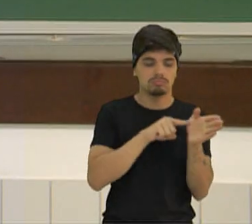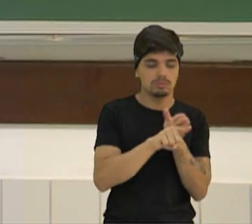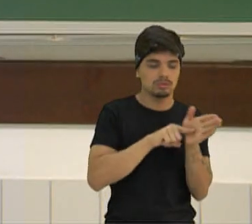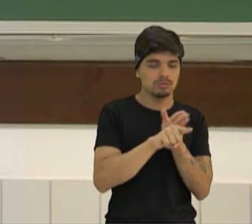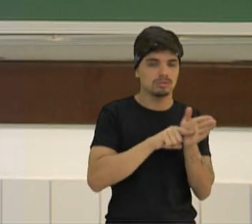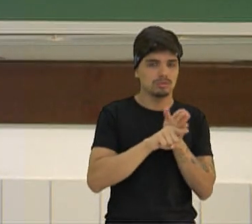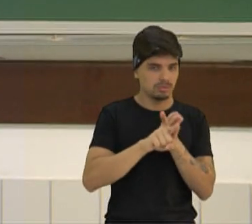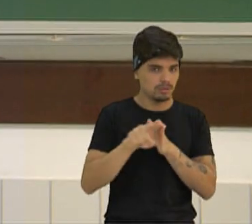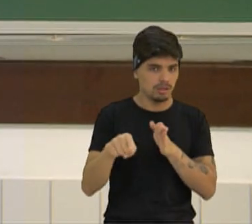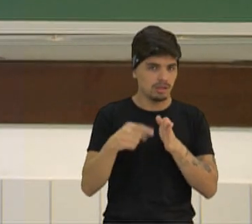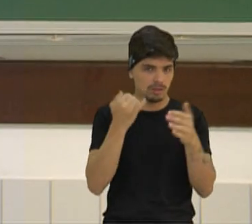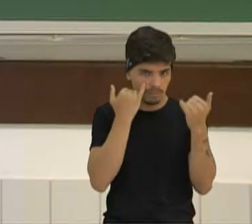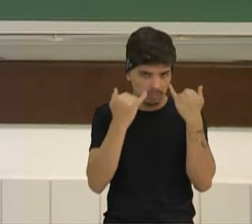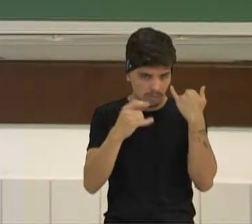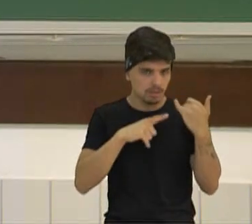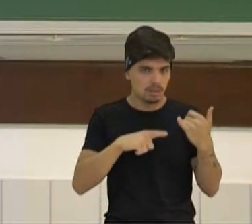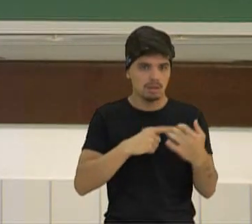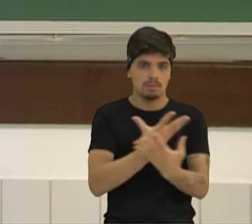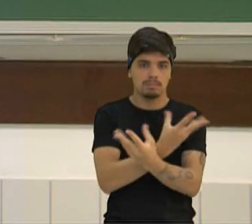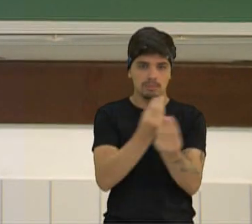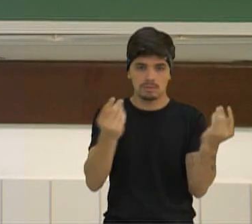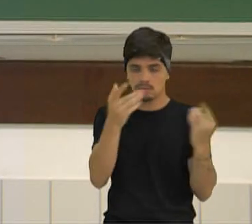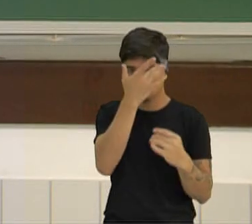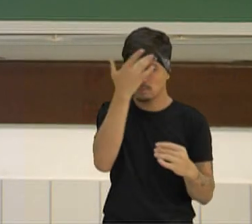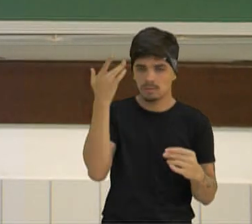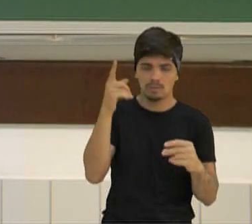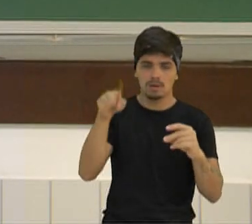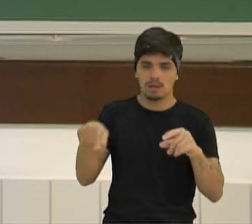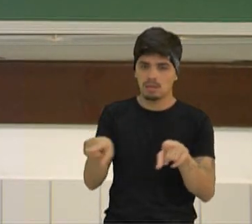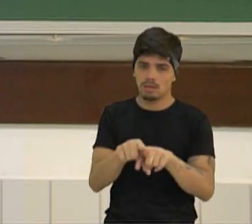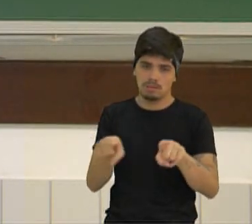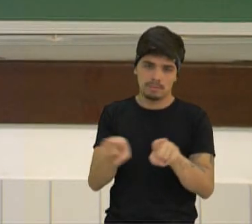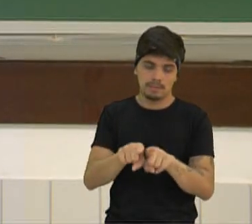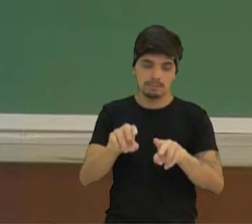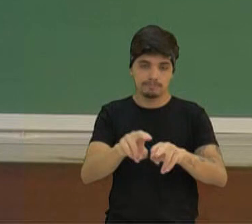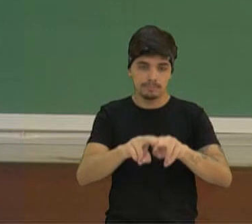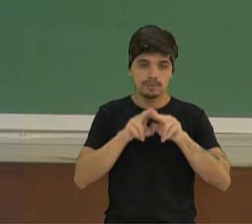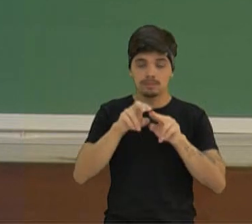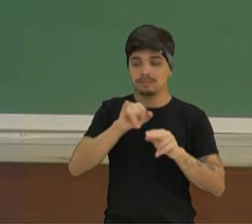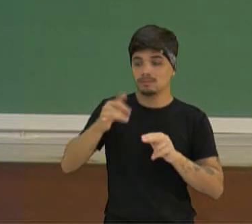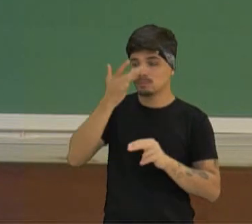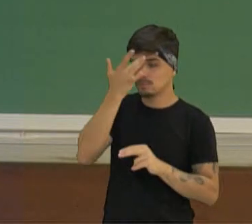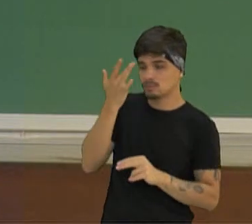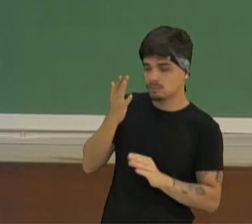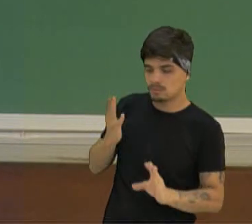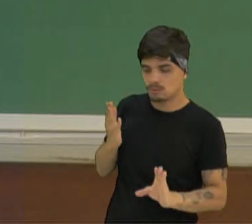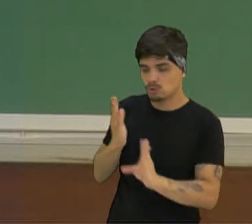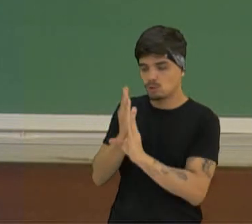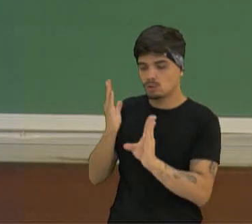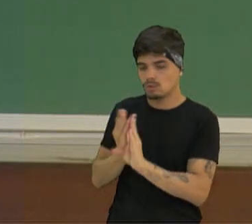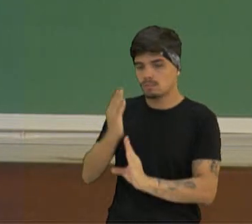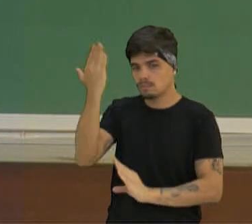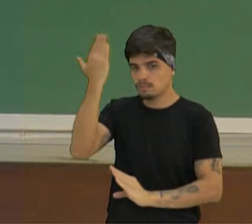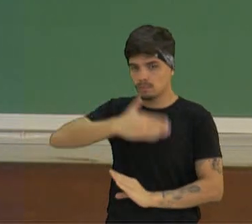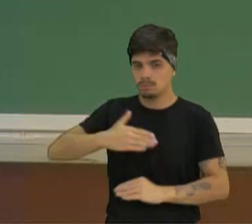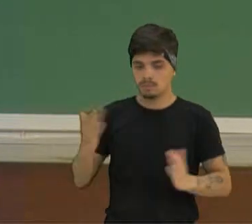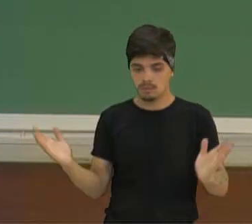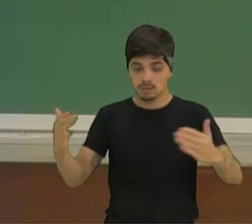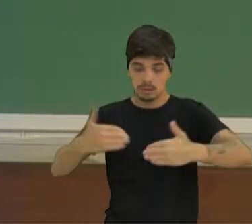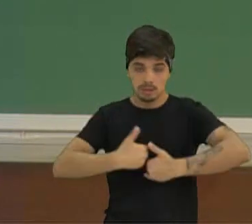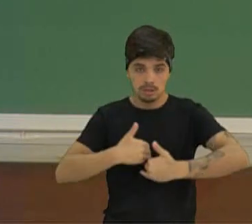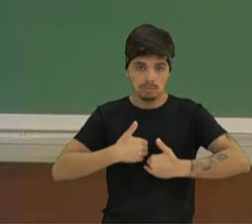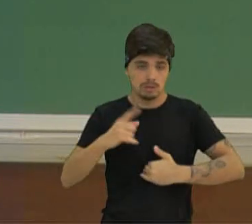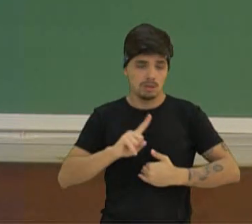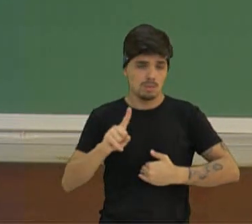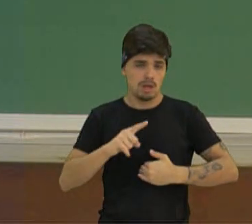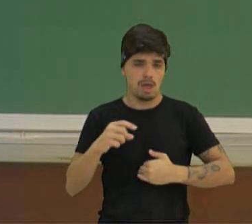estudos que ele colocou ali muitas pessoas também são então quando uma pessoa descobre aí esse esse diagnóstico do autismo não